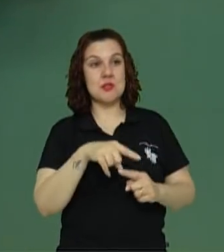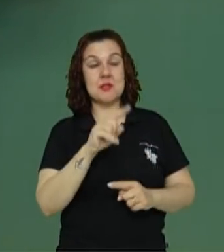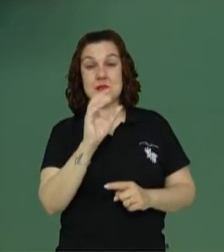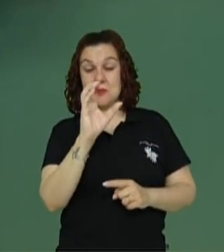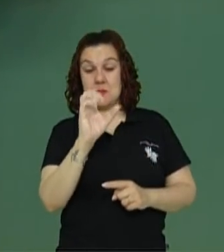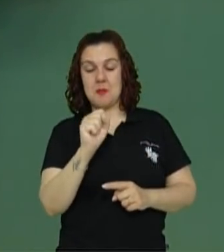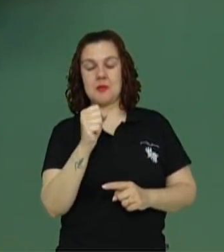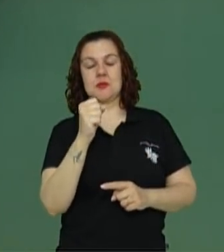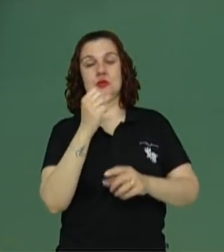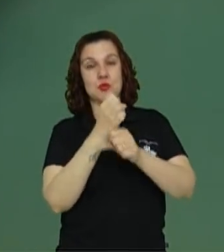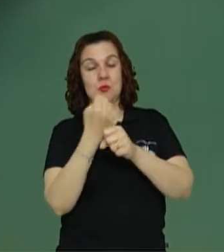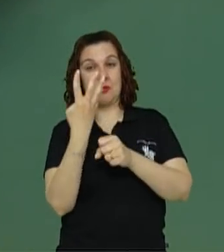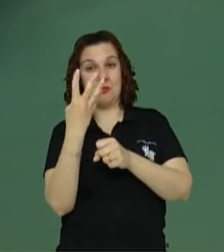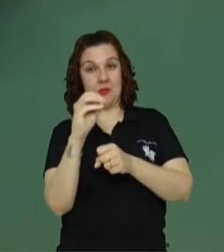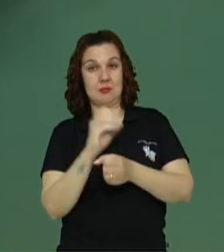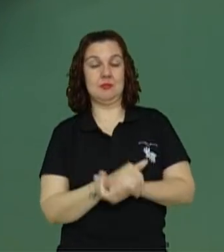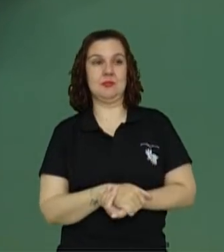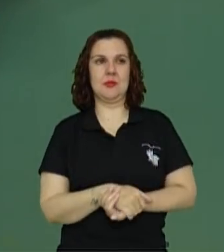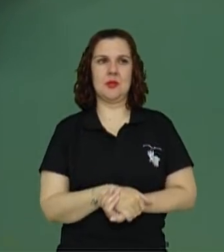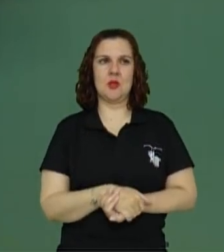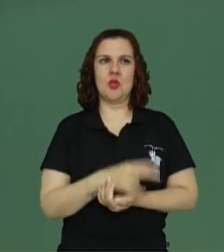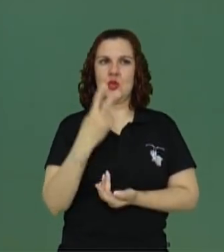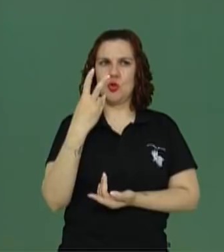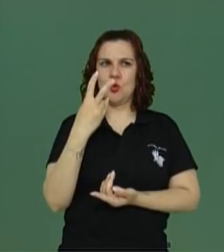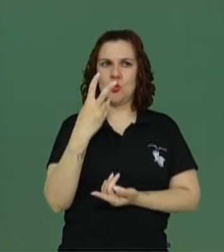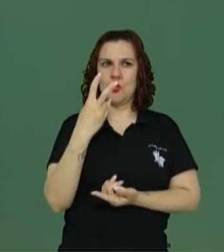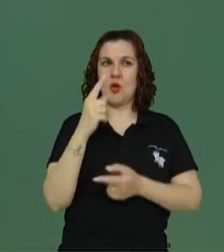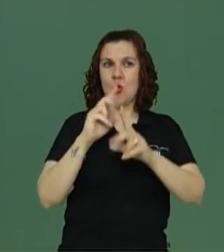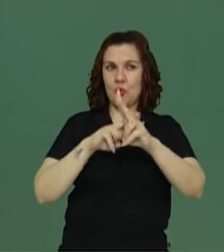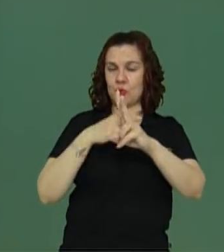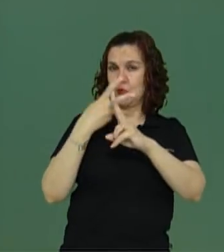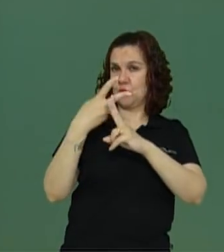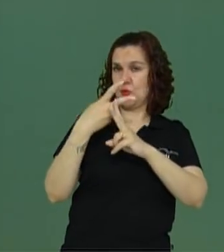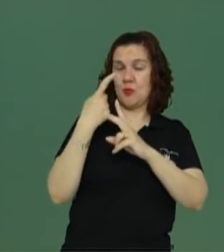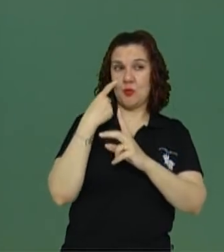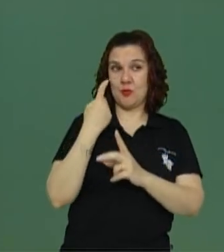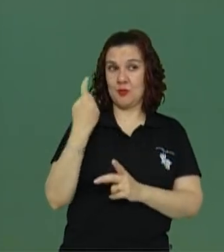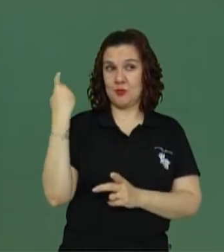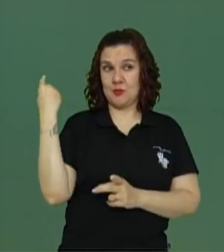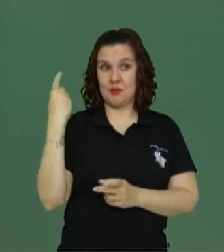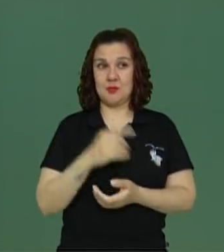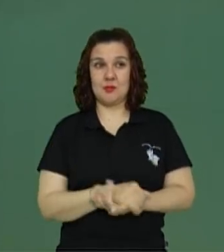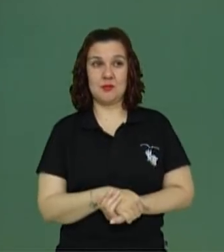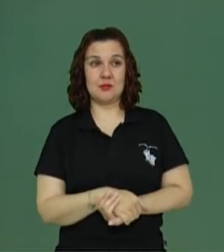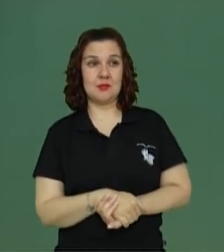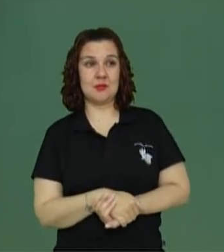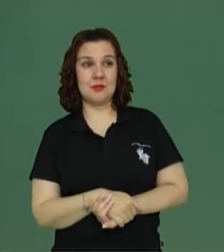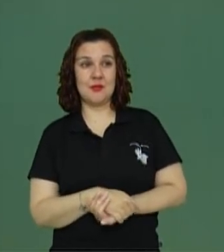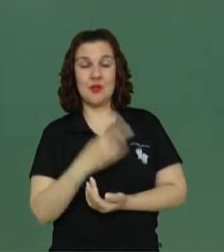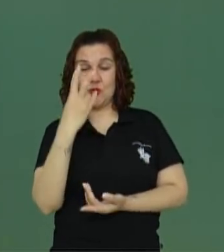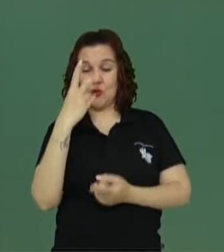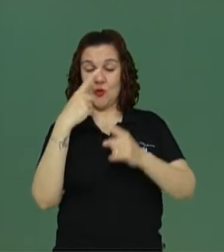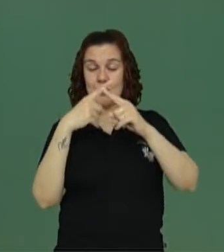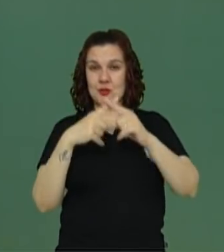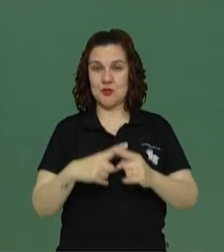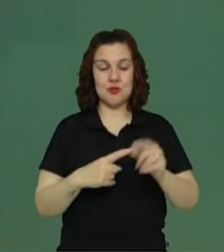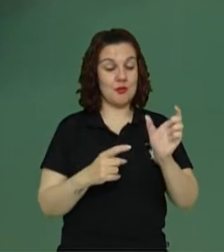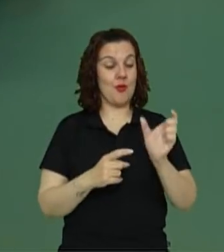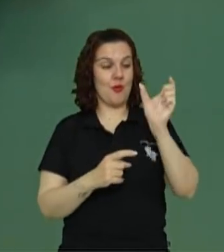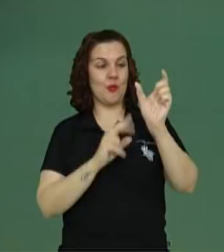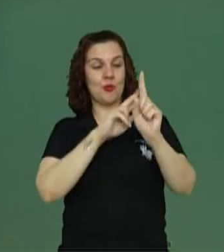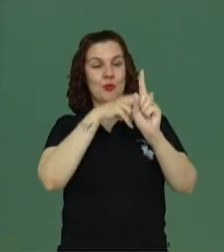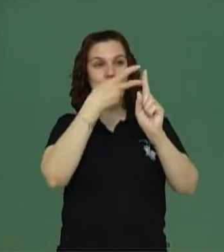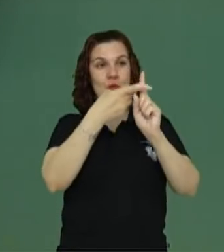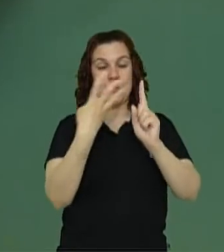mais 40. 2x mais 40 é o dobro dessa medida aqui, não é? Ó, aqui é x mais 20, 2x é o dobro de